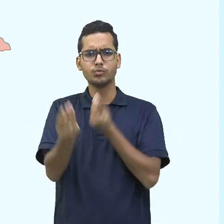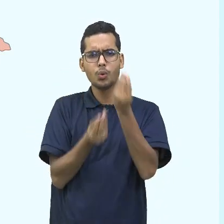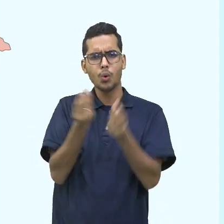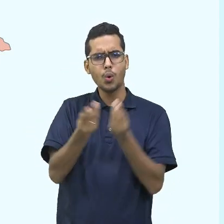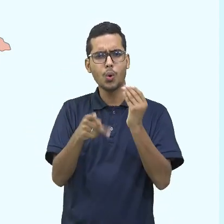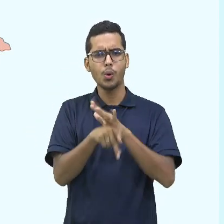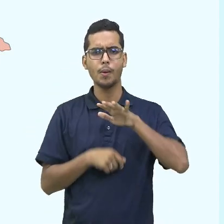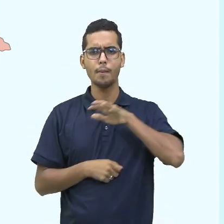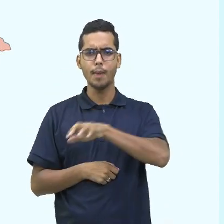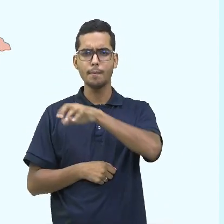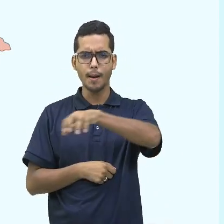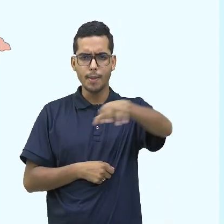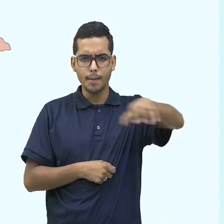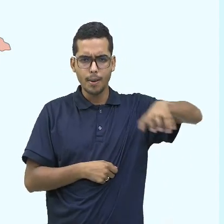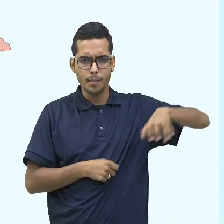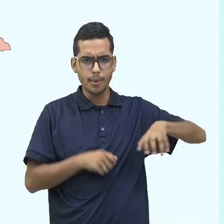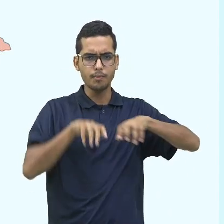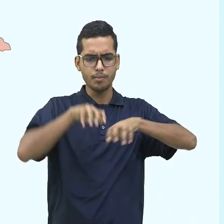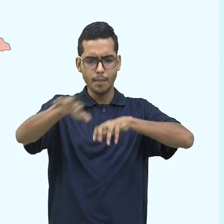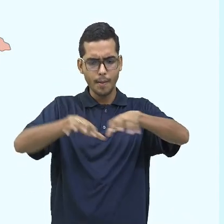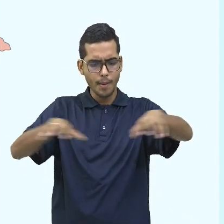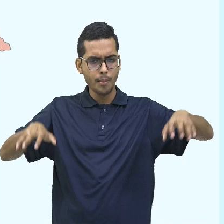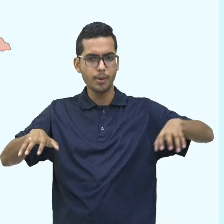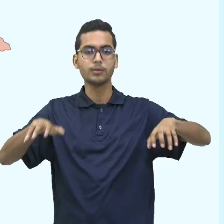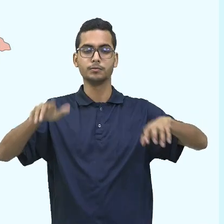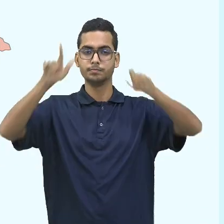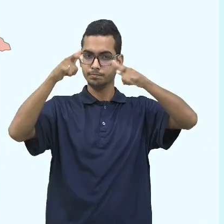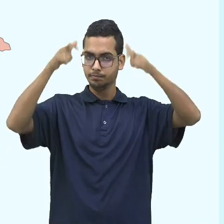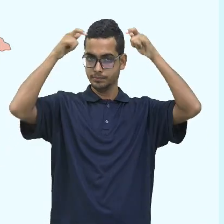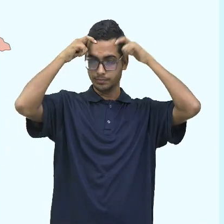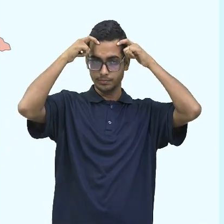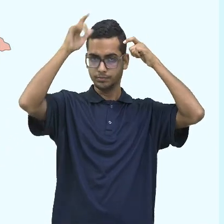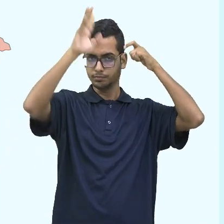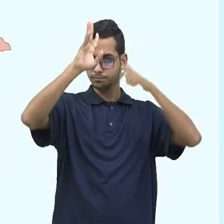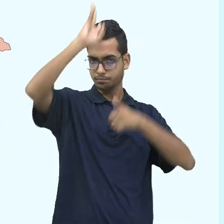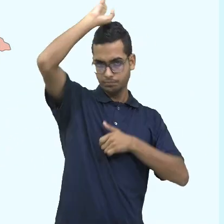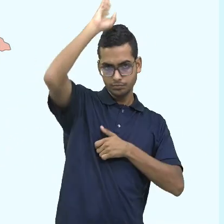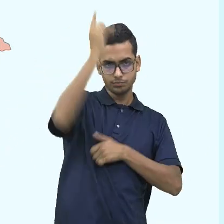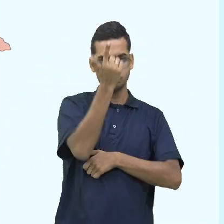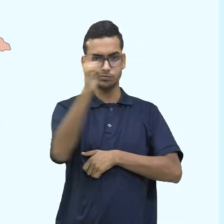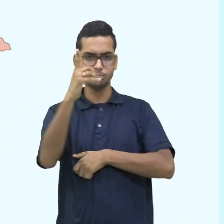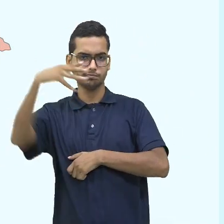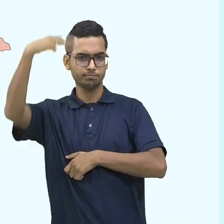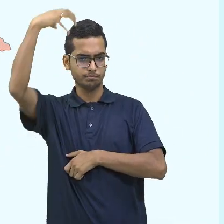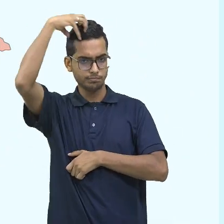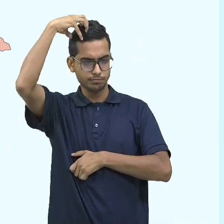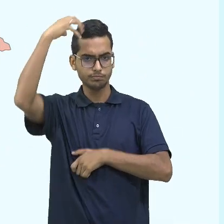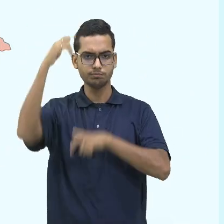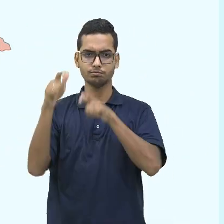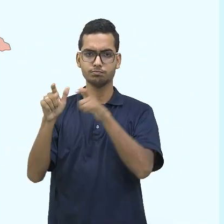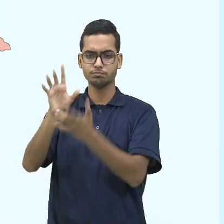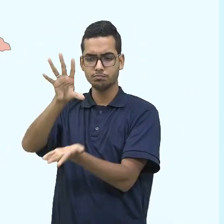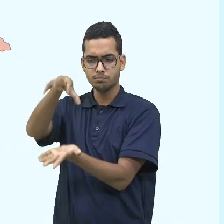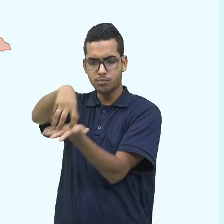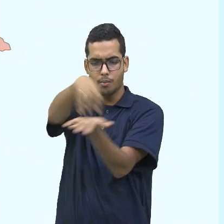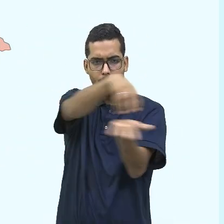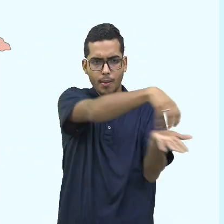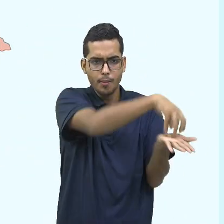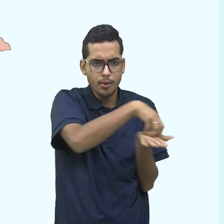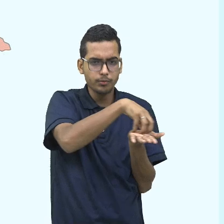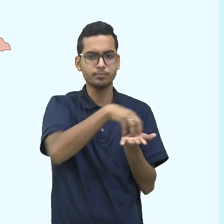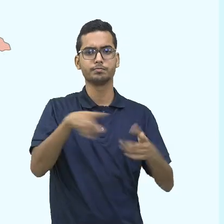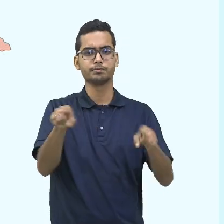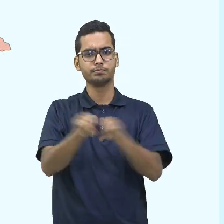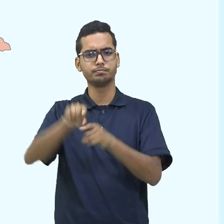né, do Império Romano em outros, né, reinos menores. Então você já